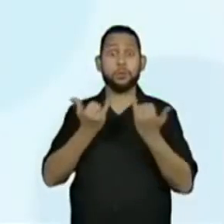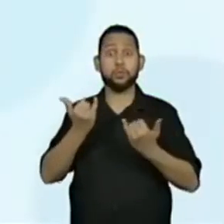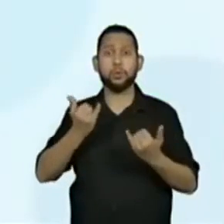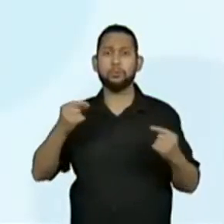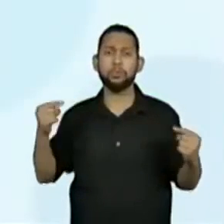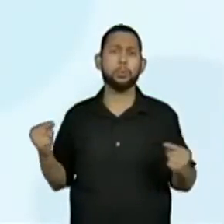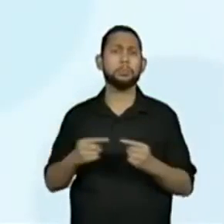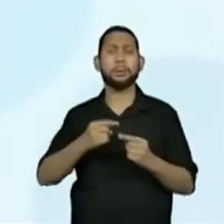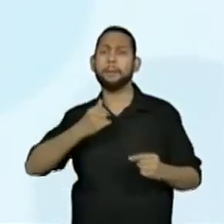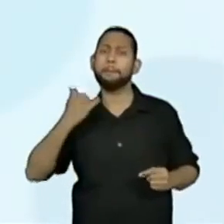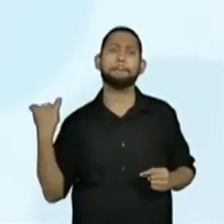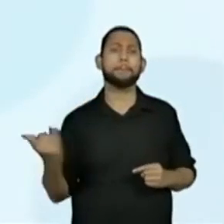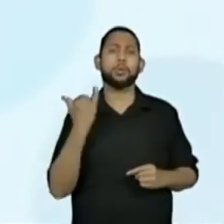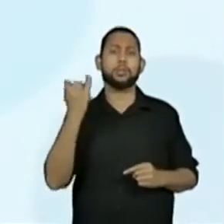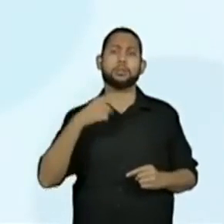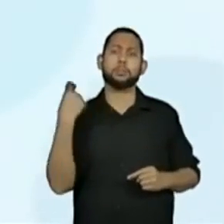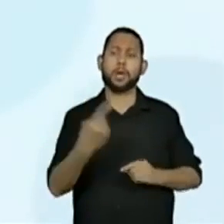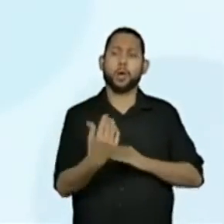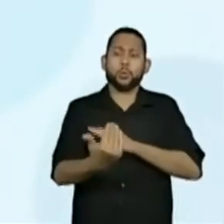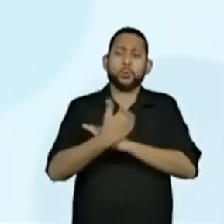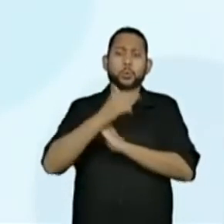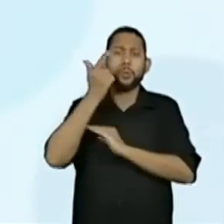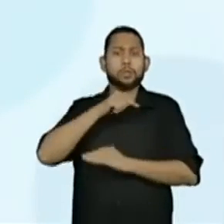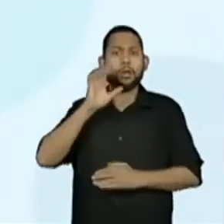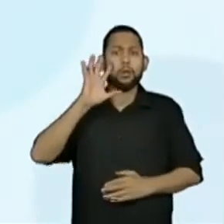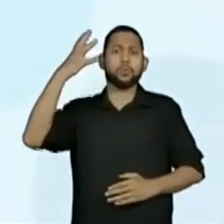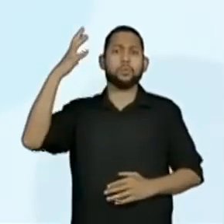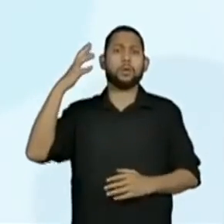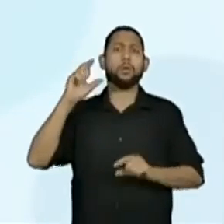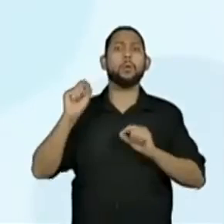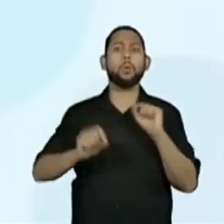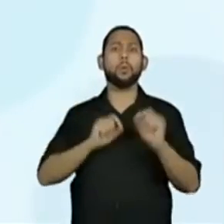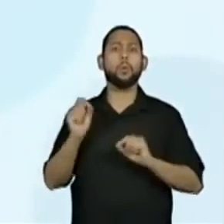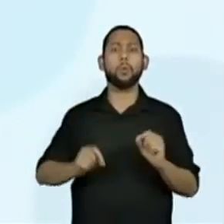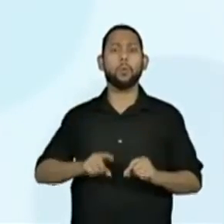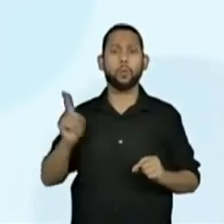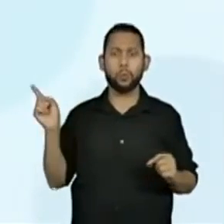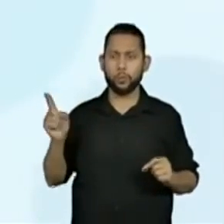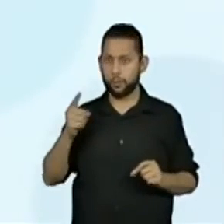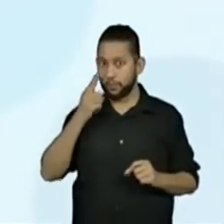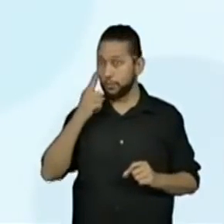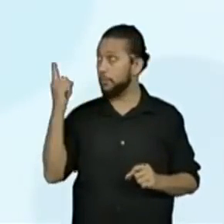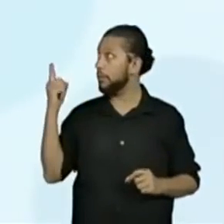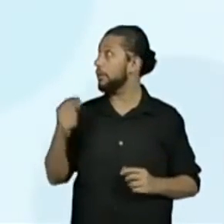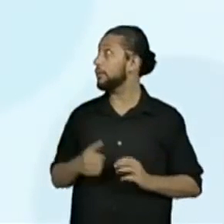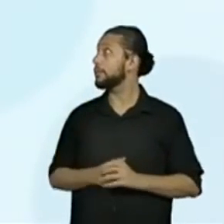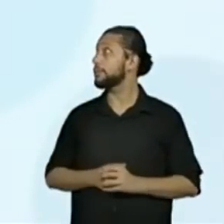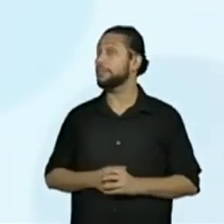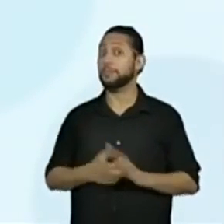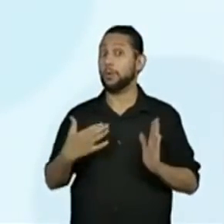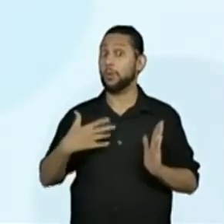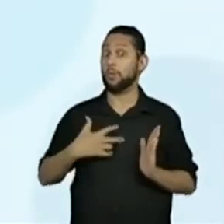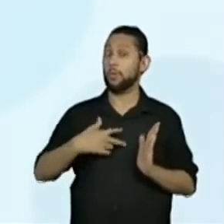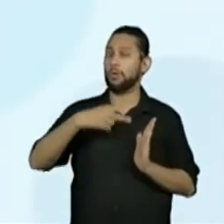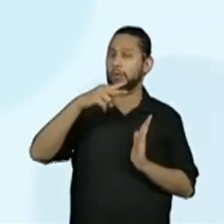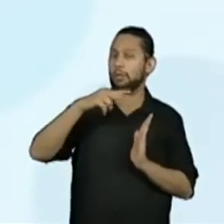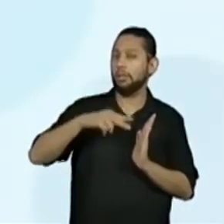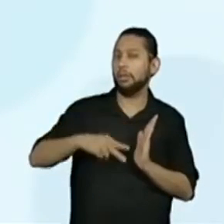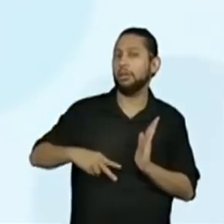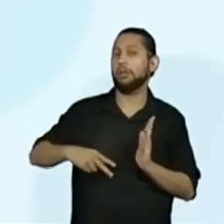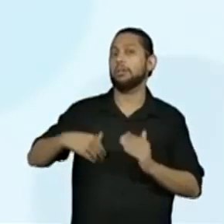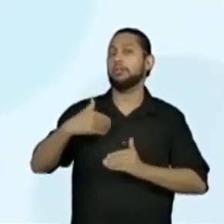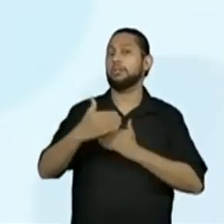são importantes e vão me ajudar a resolver Bom vamos lá vou lendo